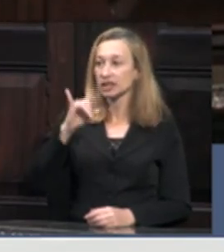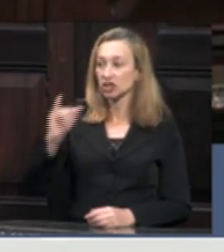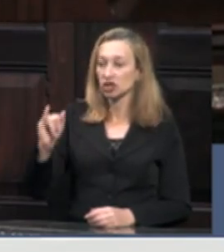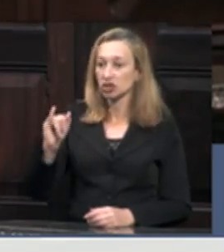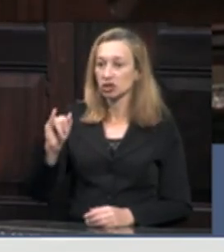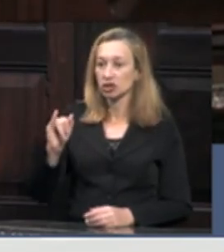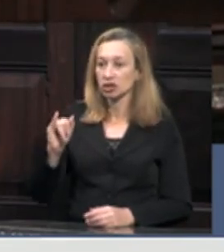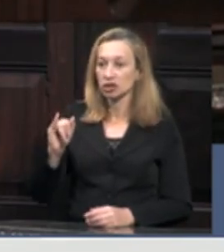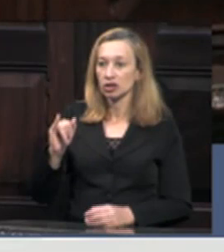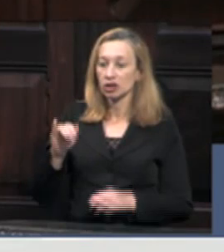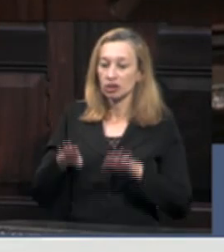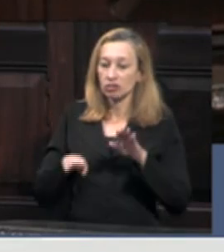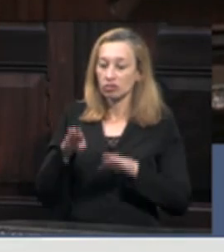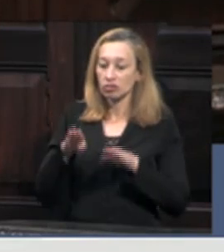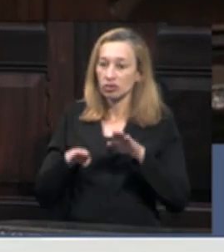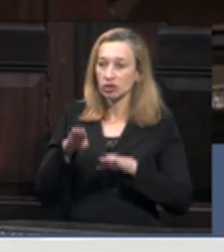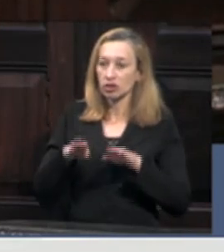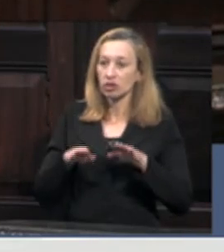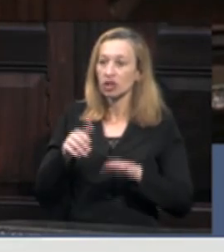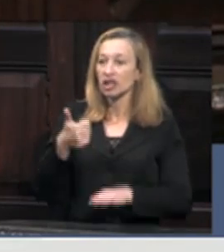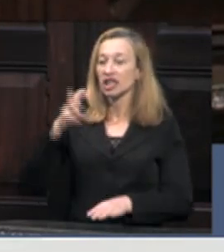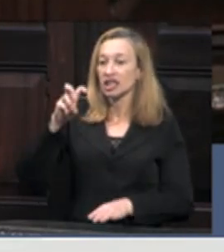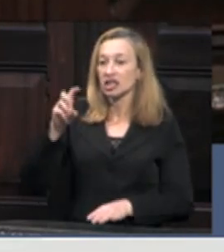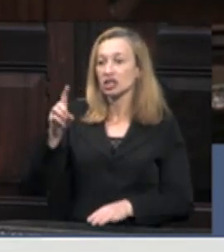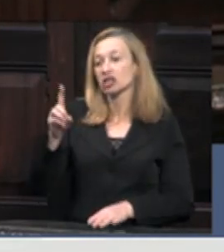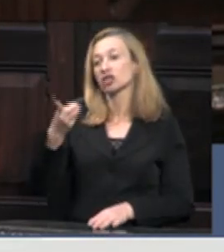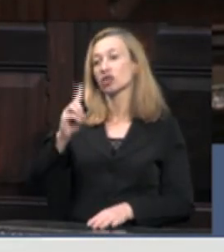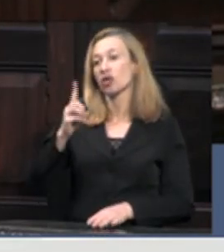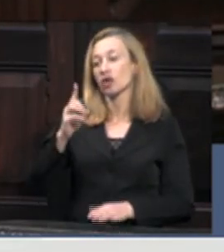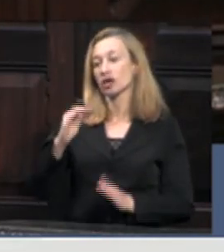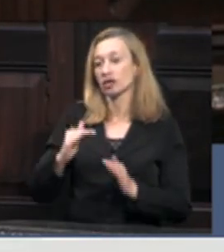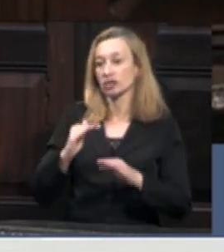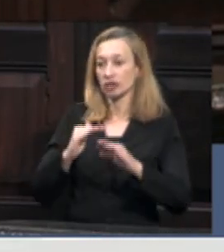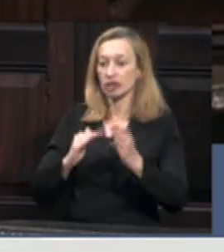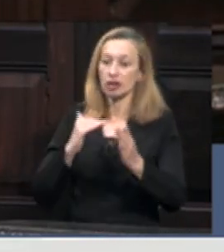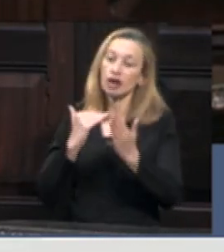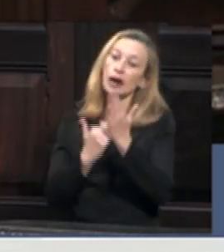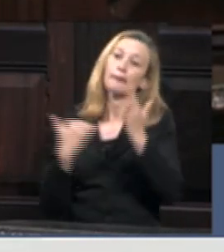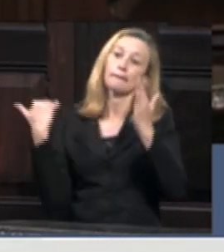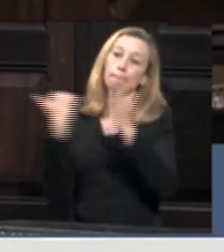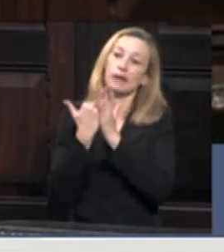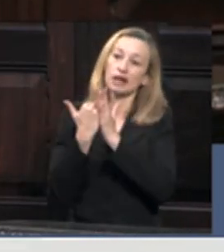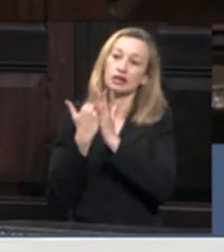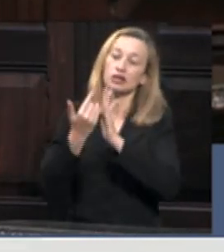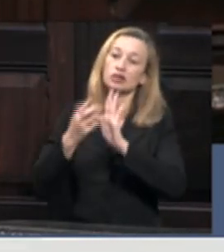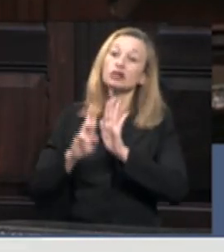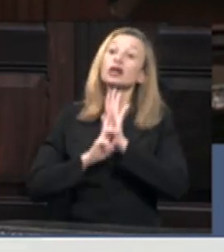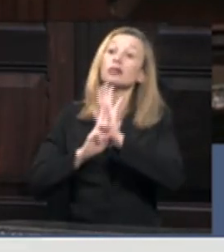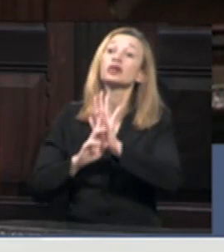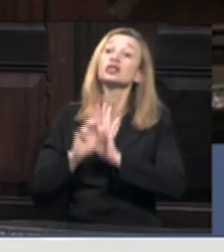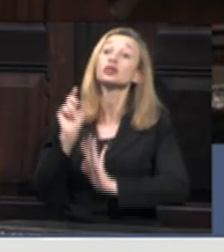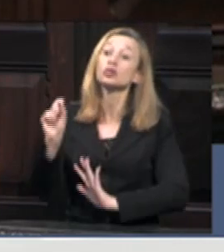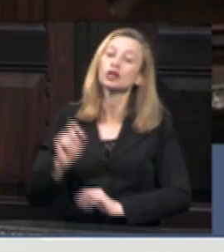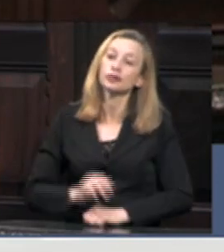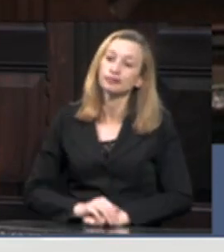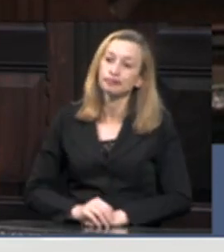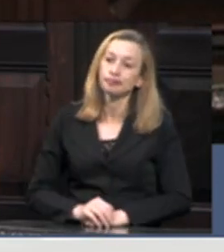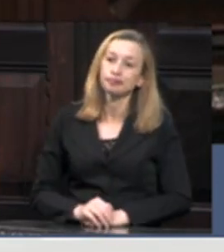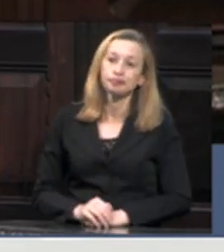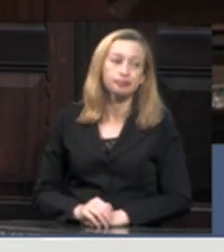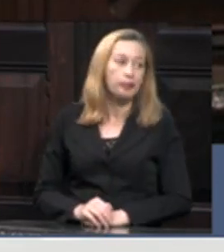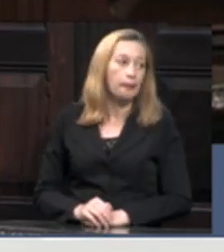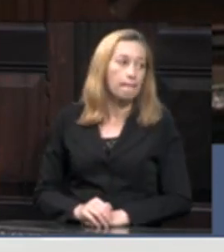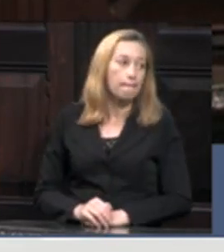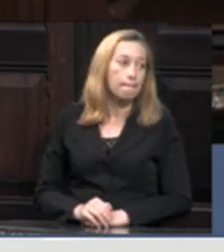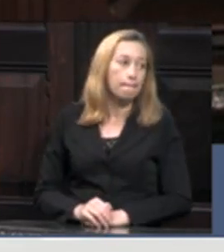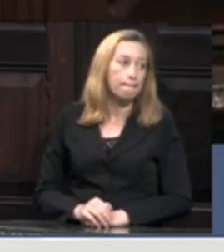variação de 15 dólares no preço, a menor, o que representa uma queda